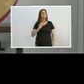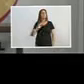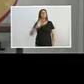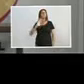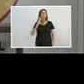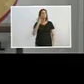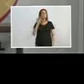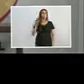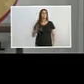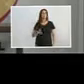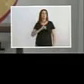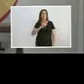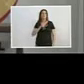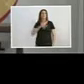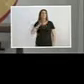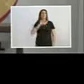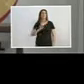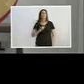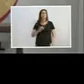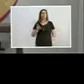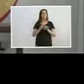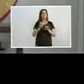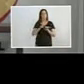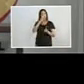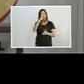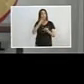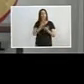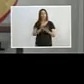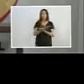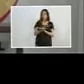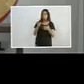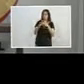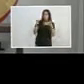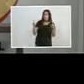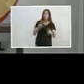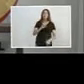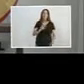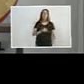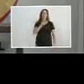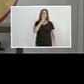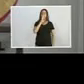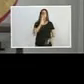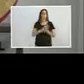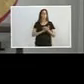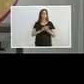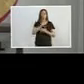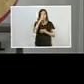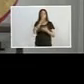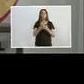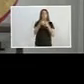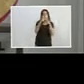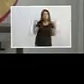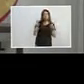que a maioria de vós excelências não vai se calar perante a isso. Eu tenho certeza que a maioria de vós